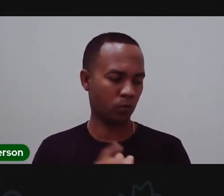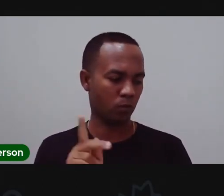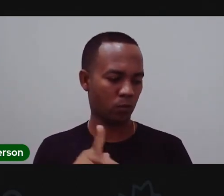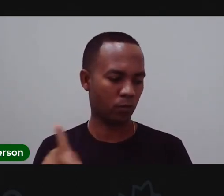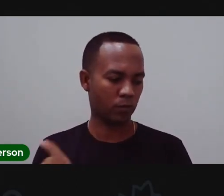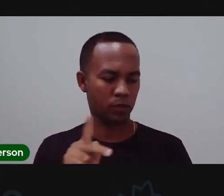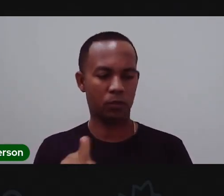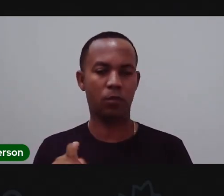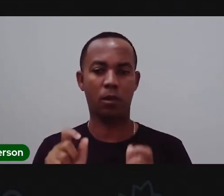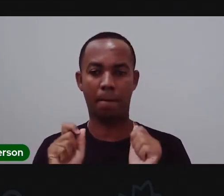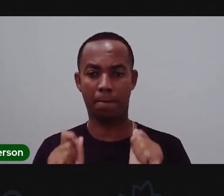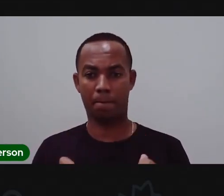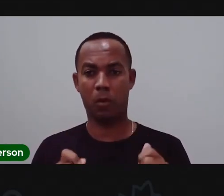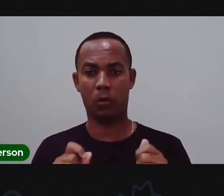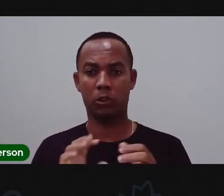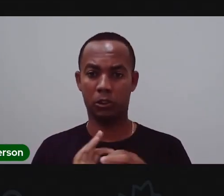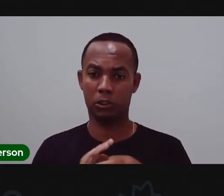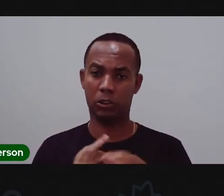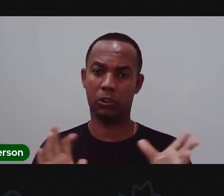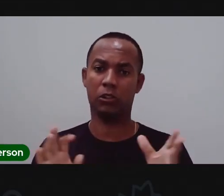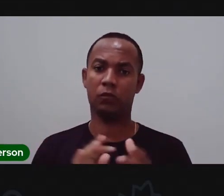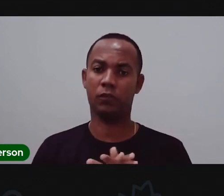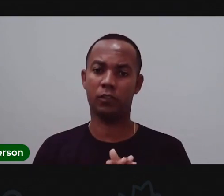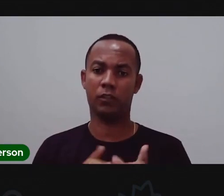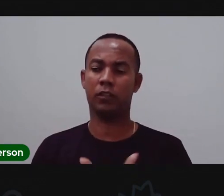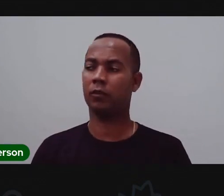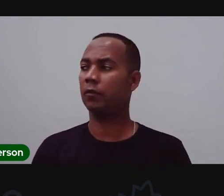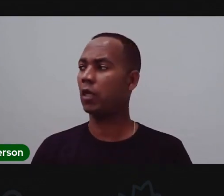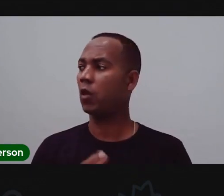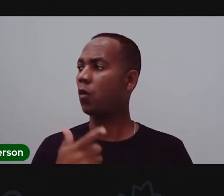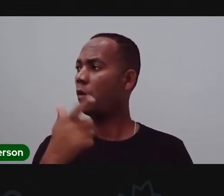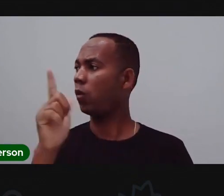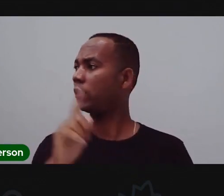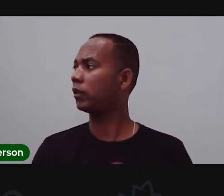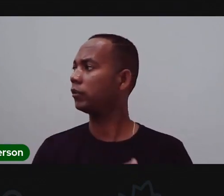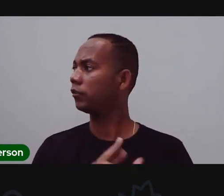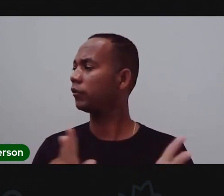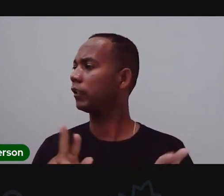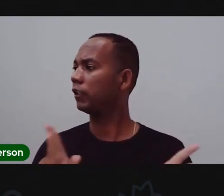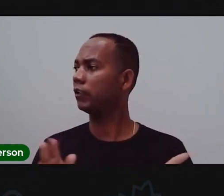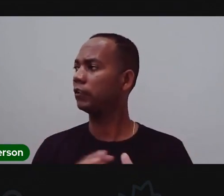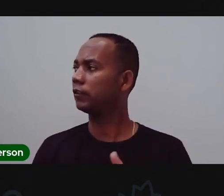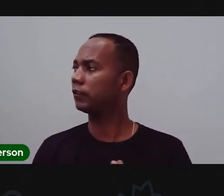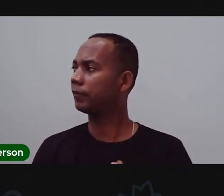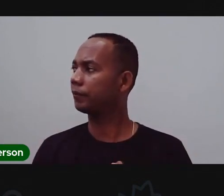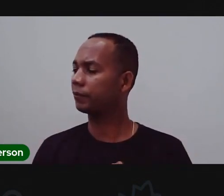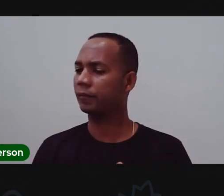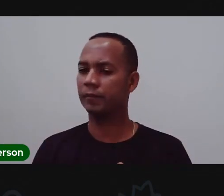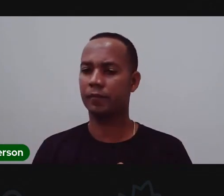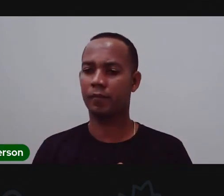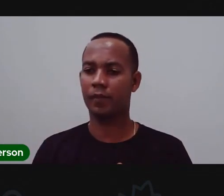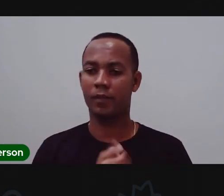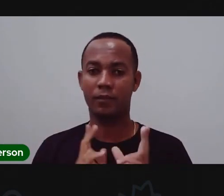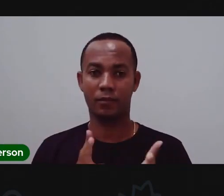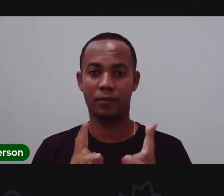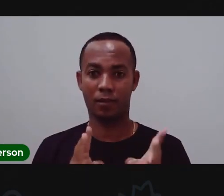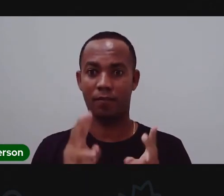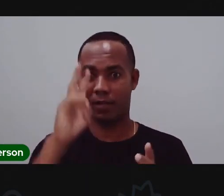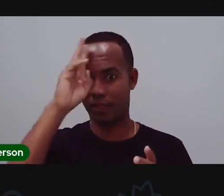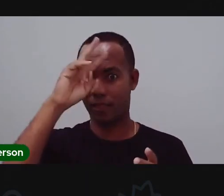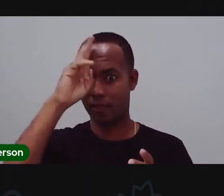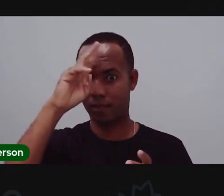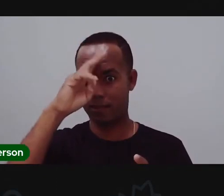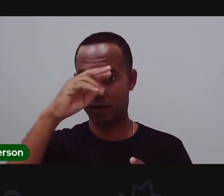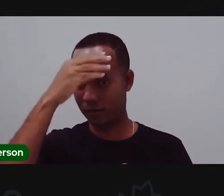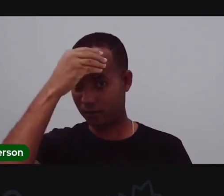vocês pode não utilizar essa atividade, utilizar uma outra. Tá? Lembrem-se disso. Agora eu estou falando várias vezes para vocês lembrarem